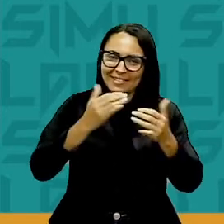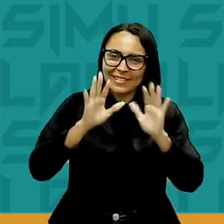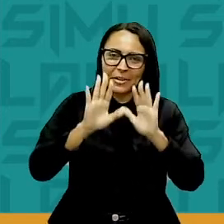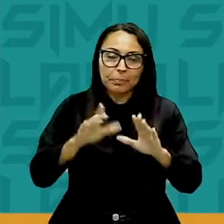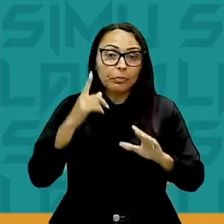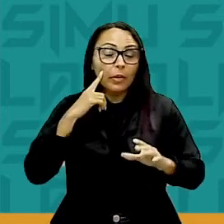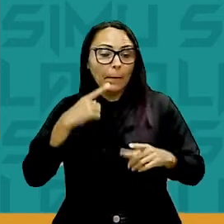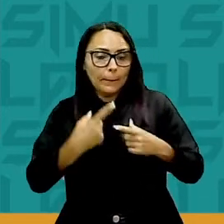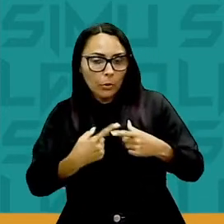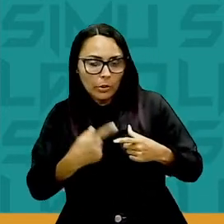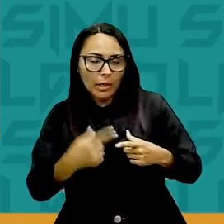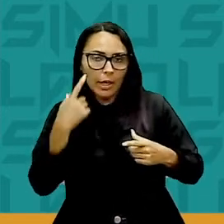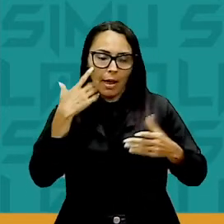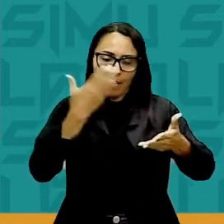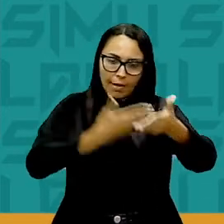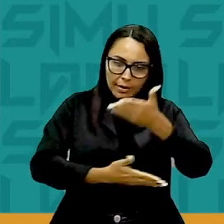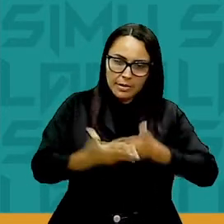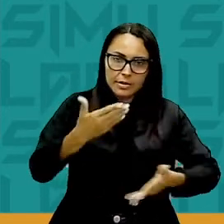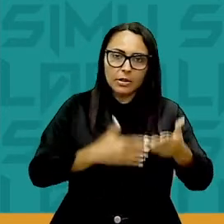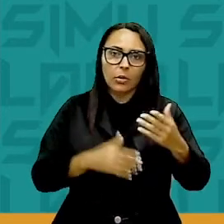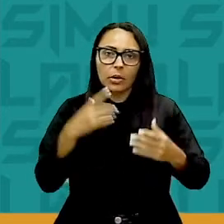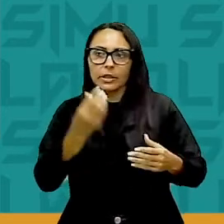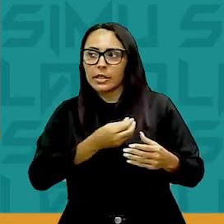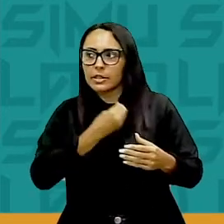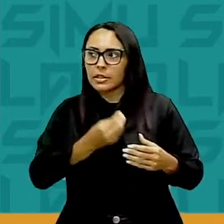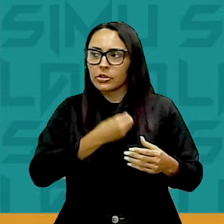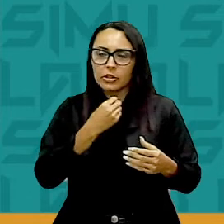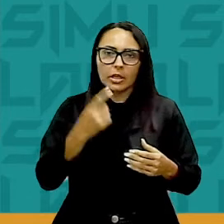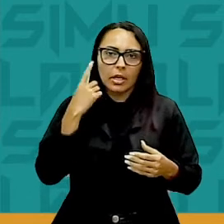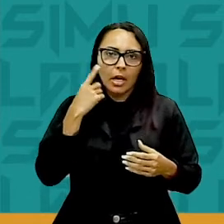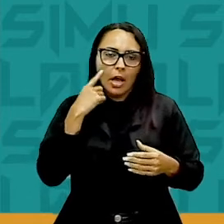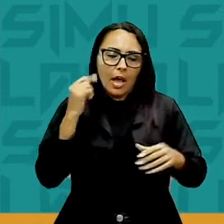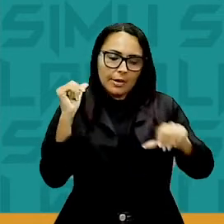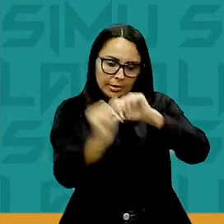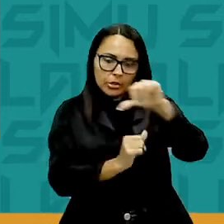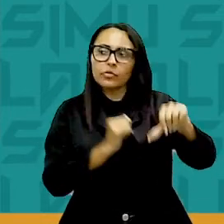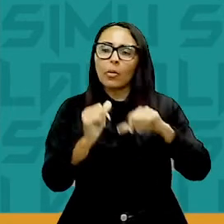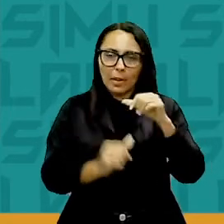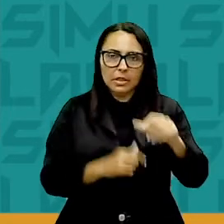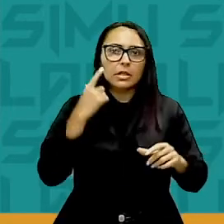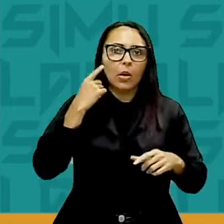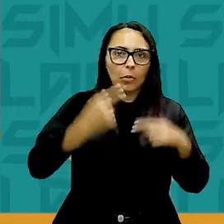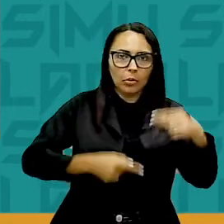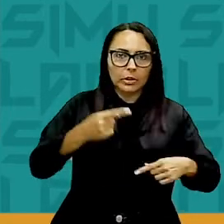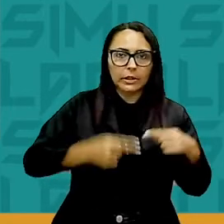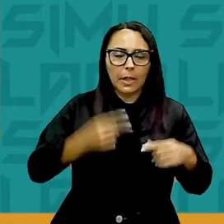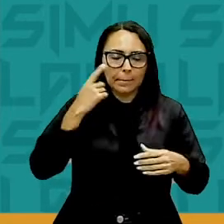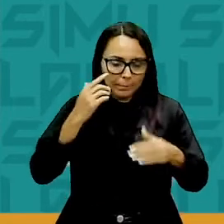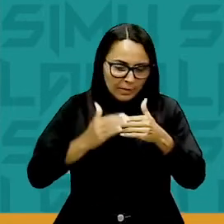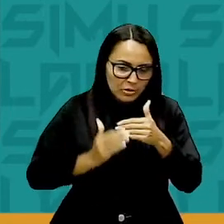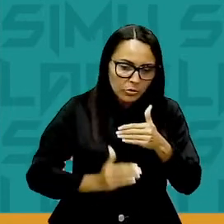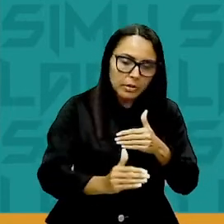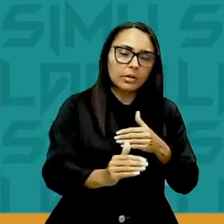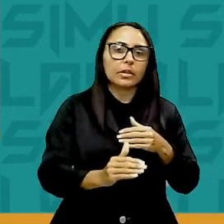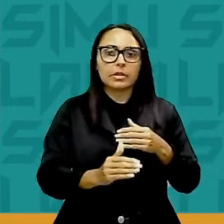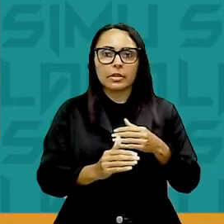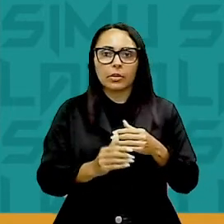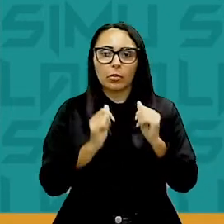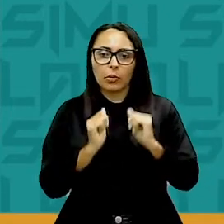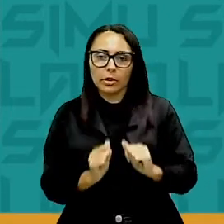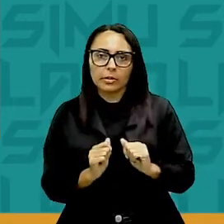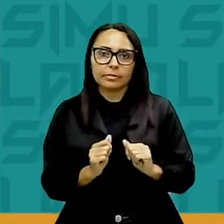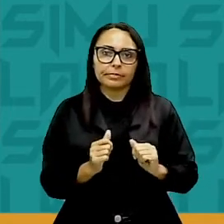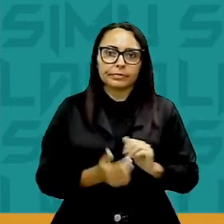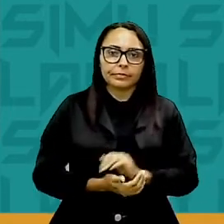vai apresentar ali a relação que existe entre a transformação política, porque agora passou a exercer o poder,